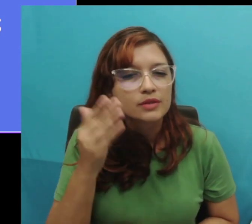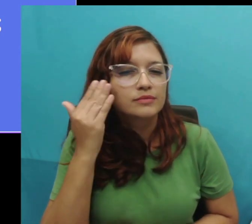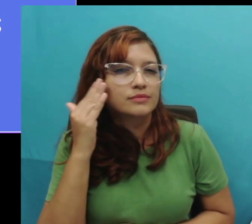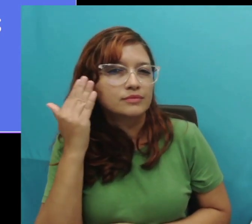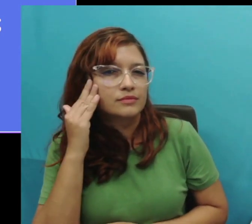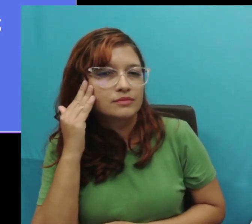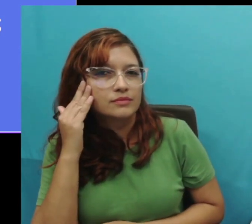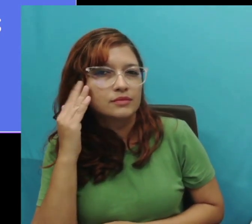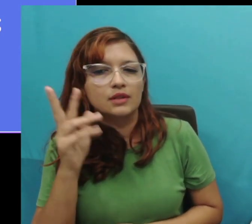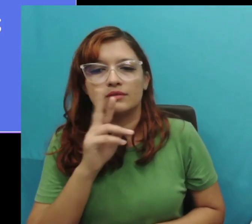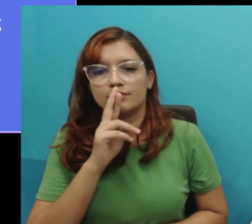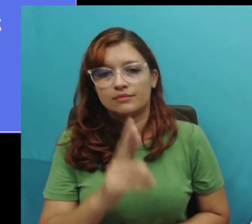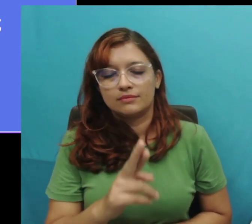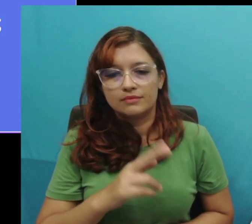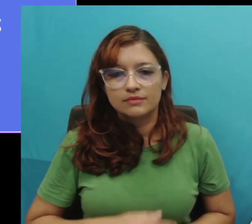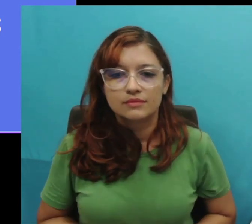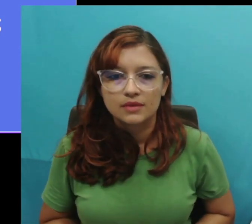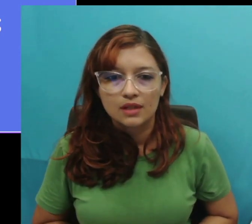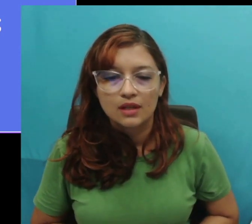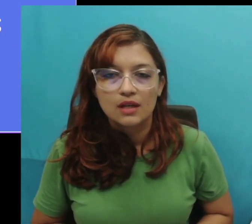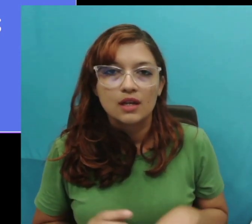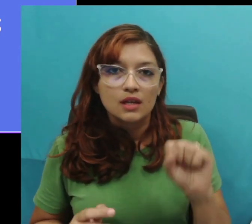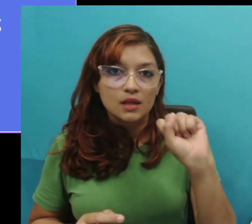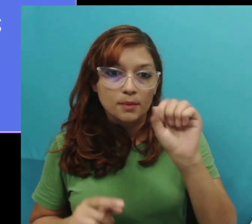alunos precisavam interpretar.